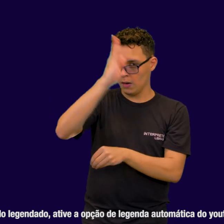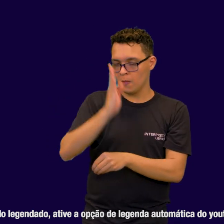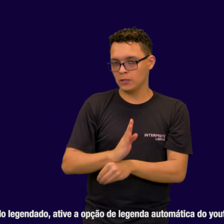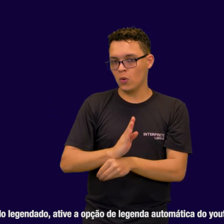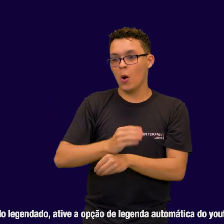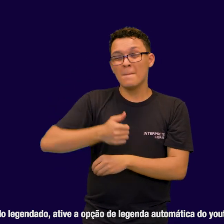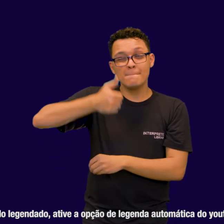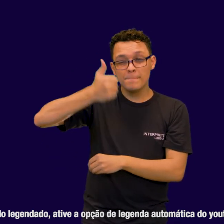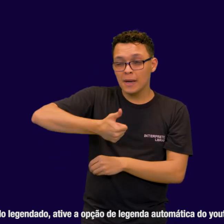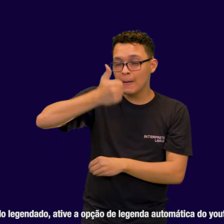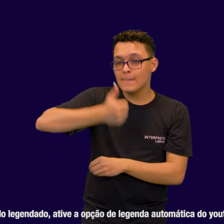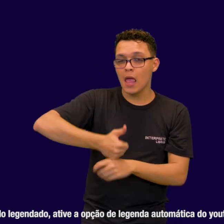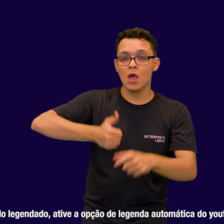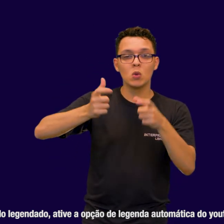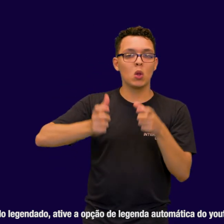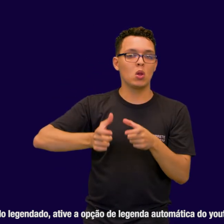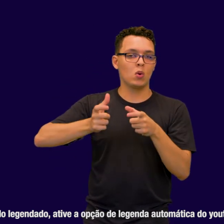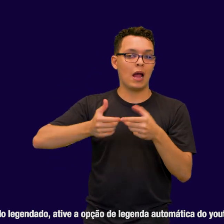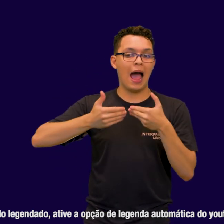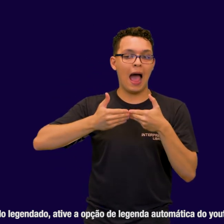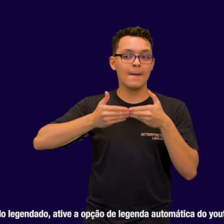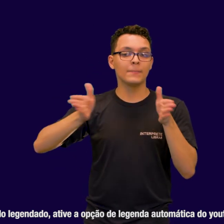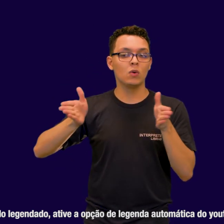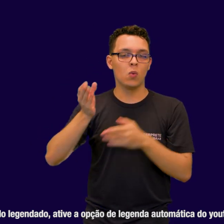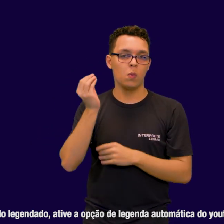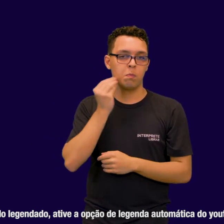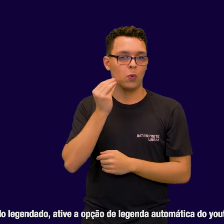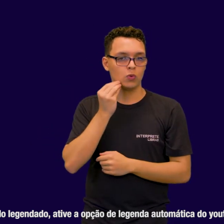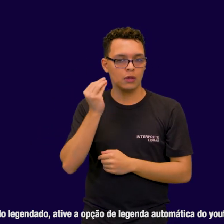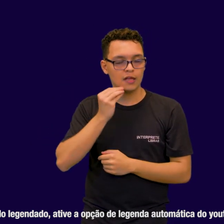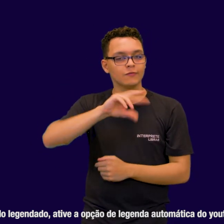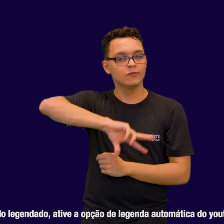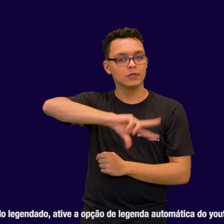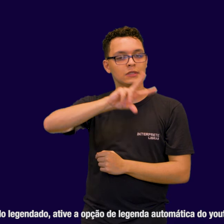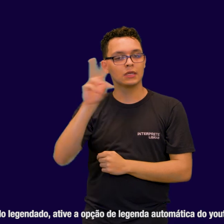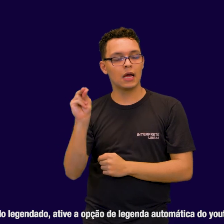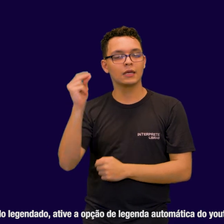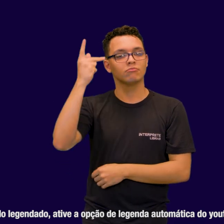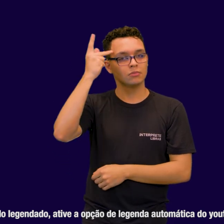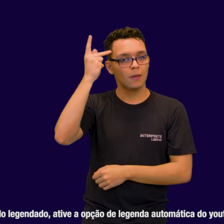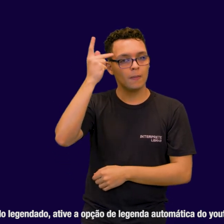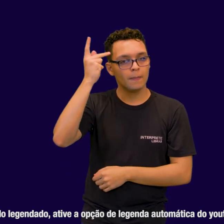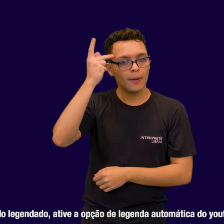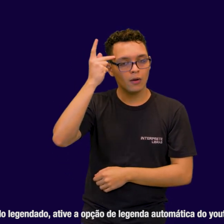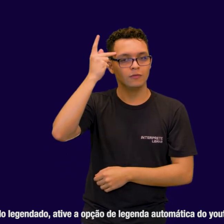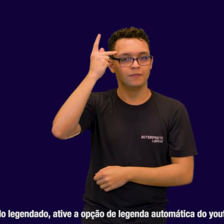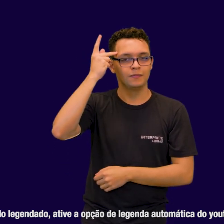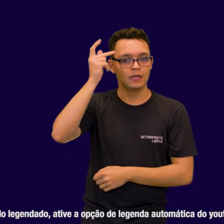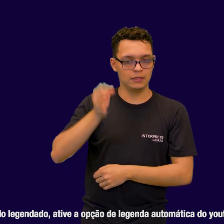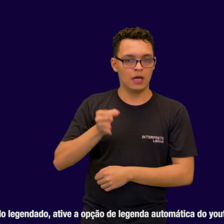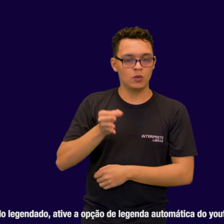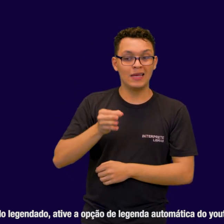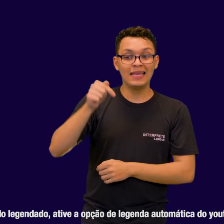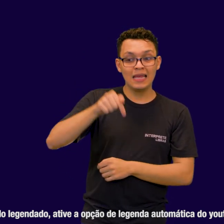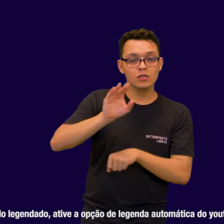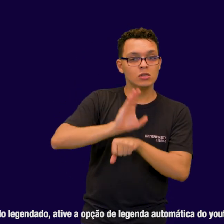criado, de uma escola importante chamada Demens Academy. A primeira turma fora de Munique, onde é a sede da